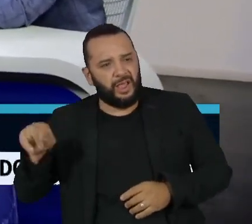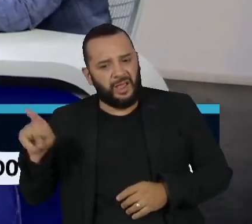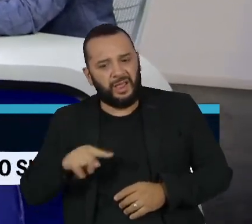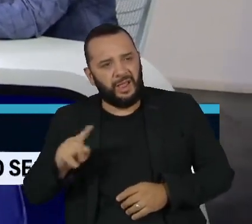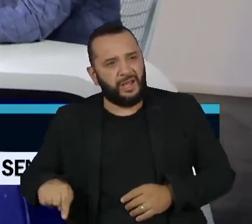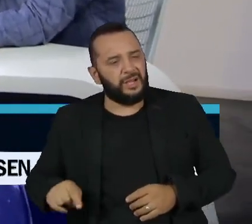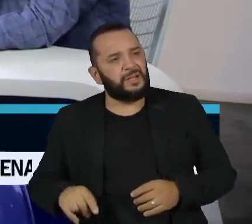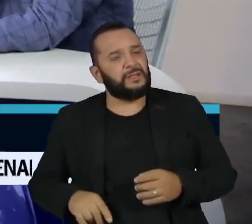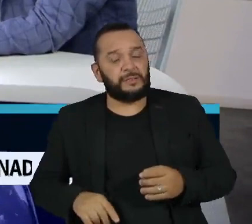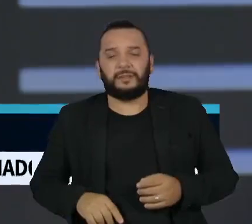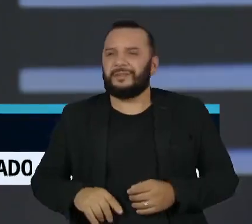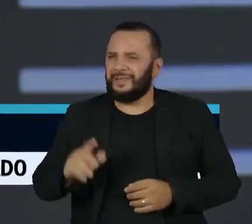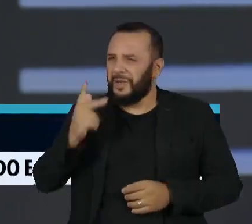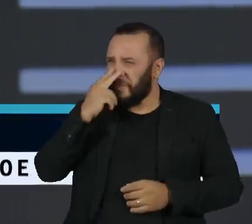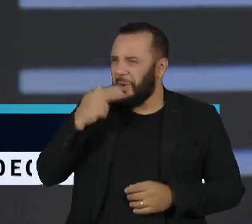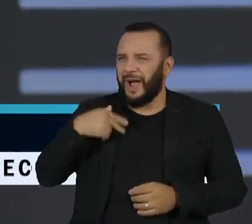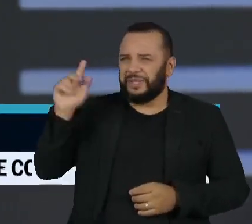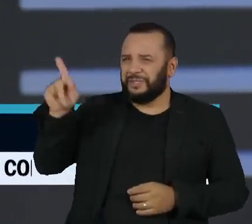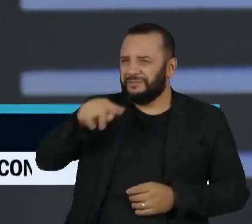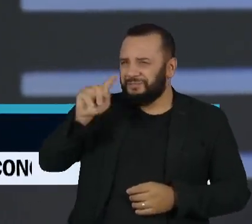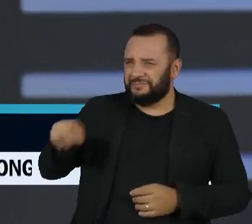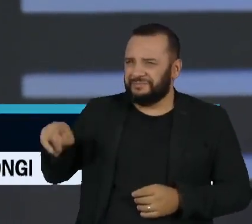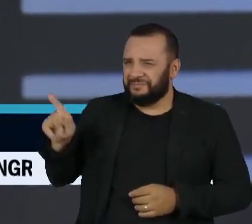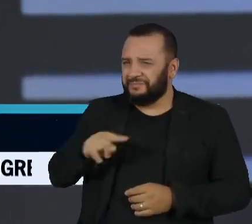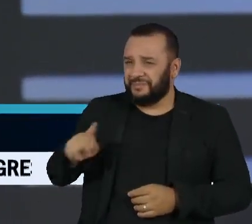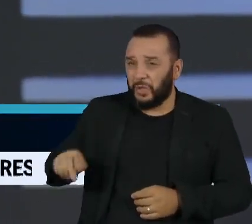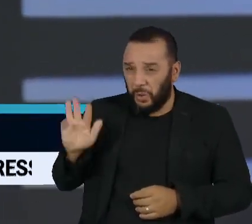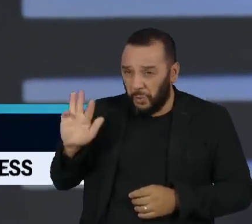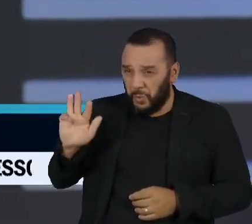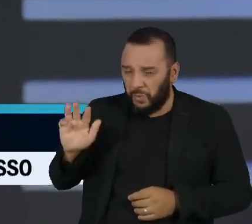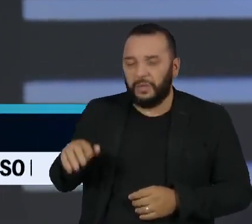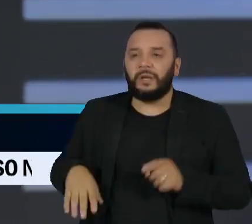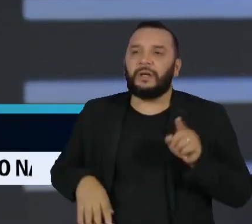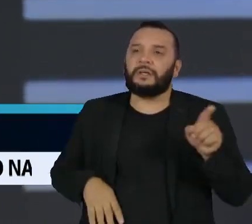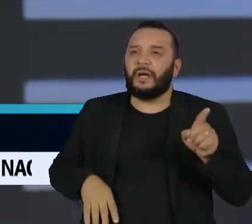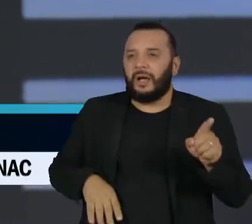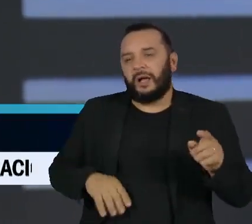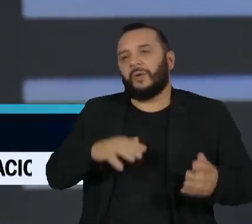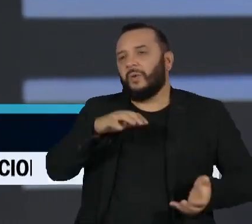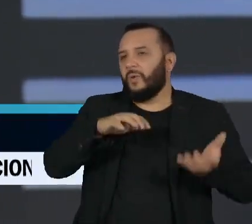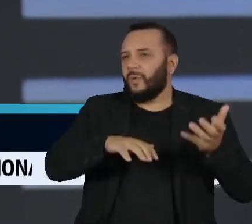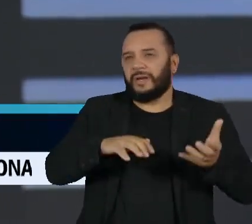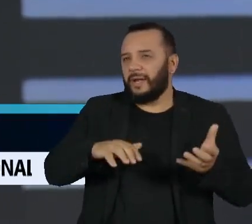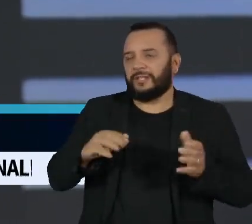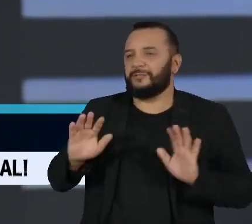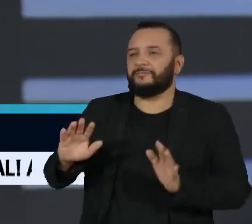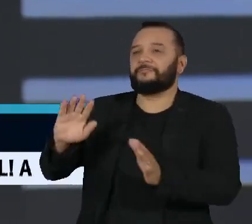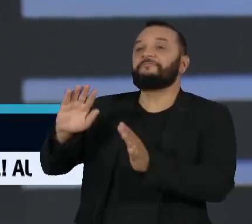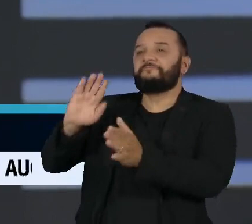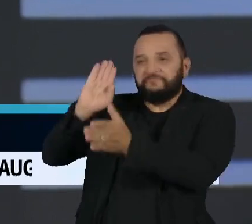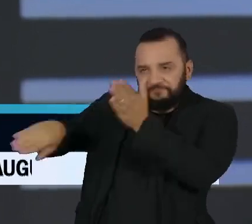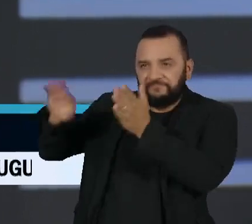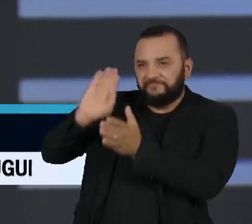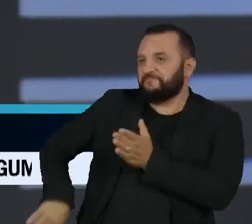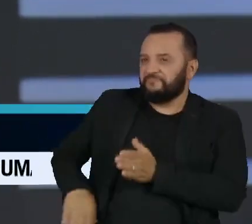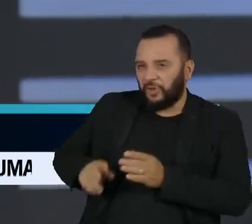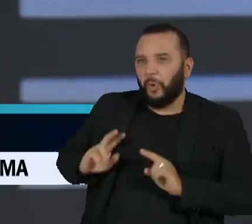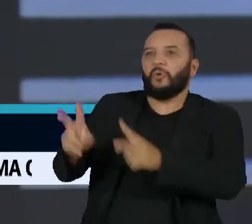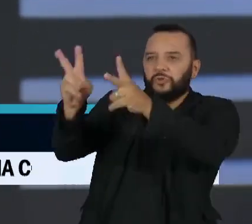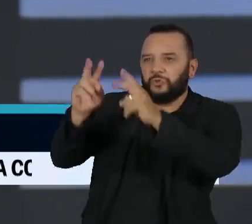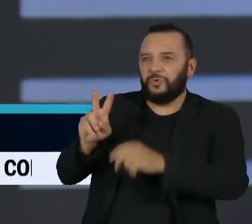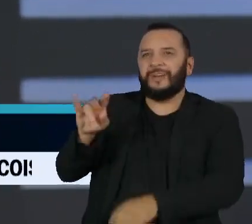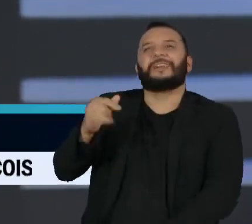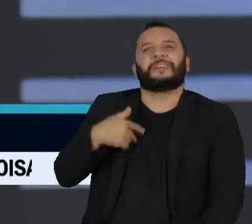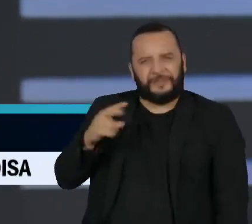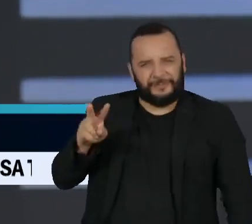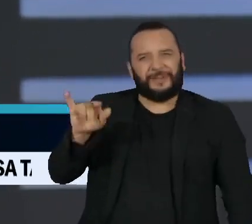o veto será derrubado pelo Congresso. Quando o presidente da Câmara, Arthur Lira, diz que poderá ser derrubado, já